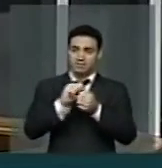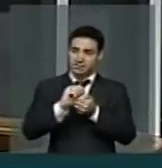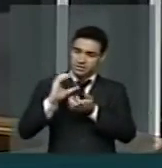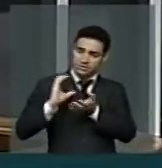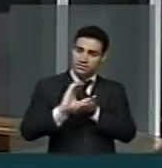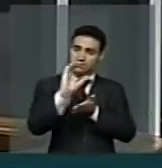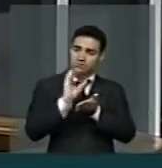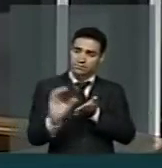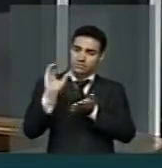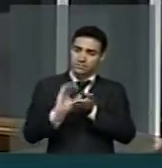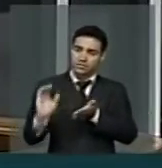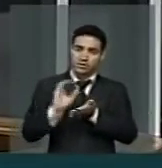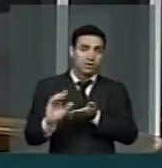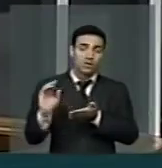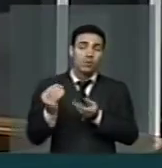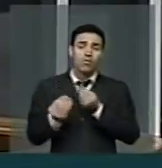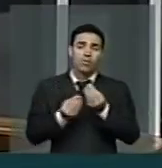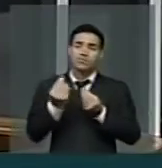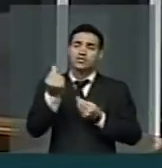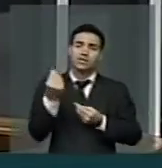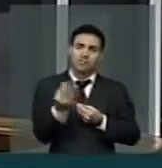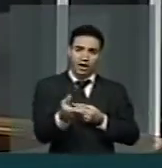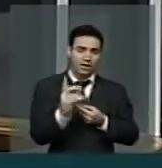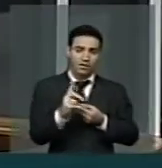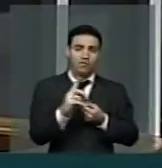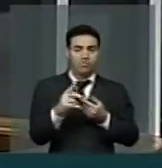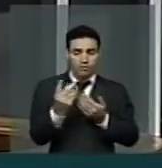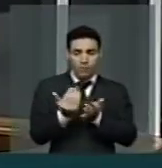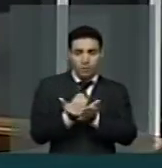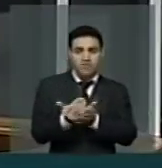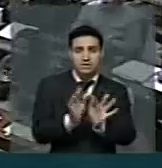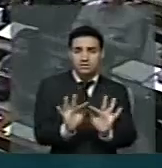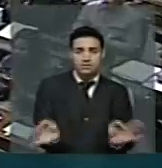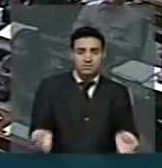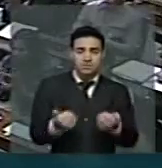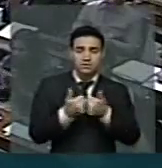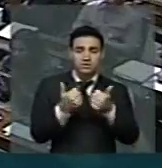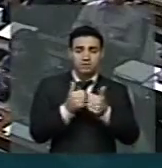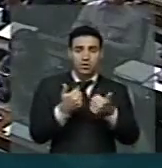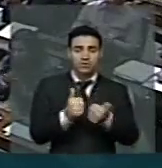meio do transporte público. Obrigada.